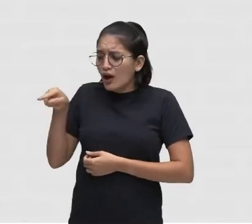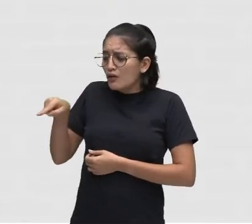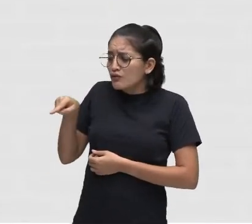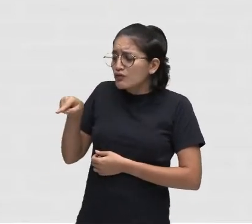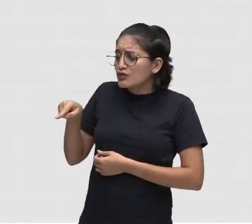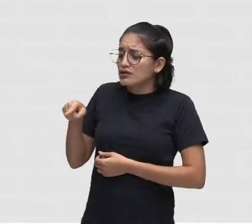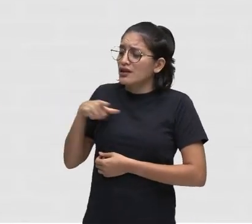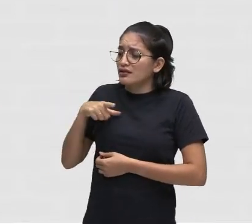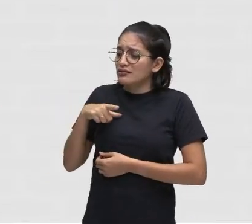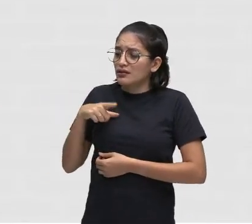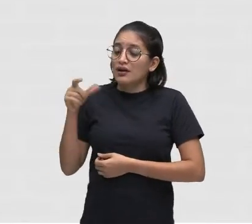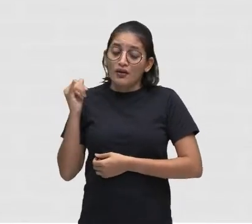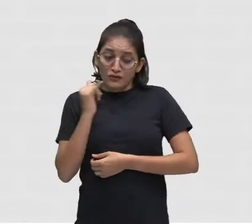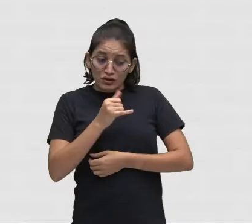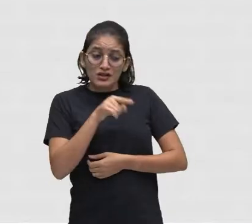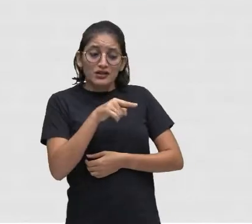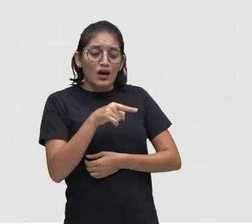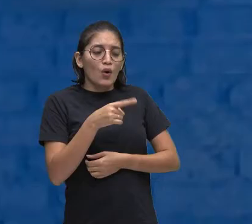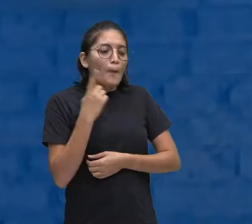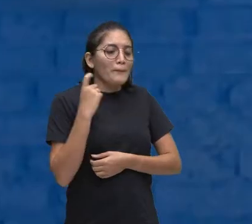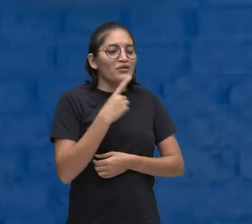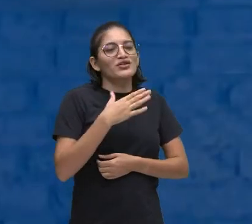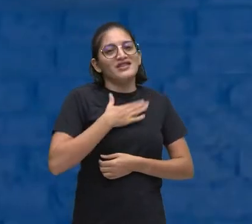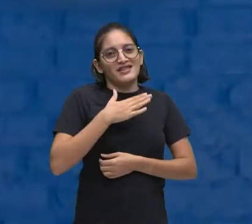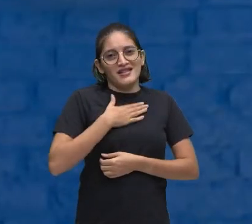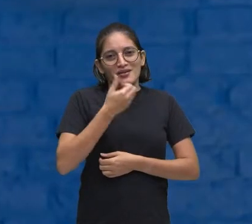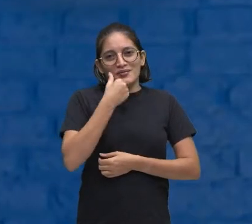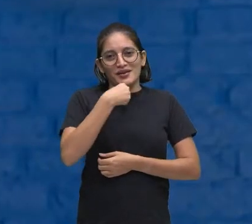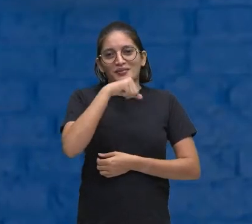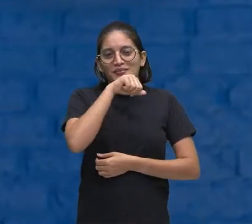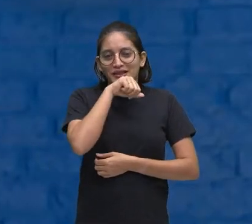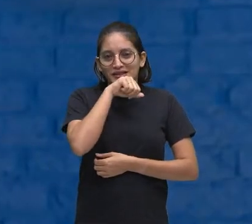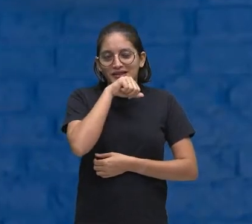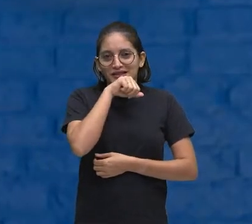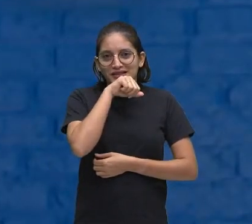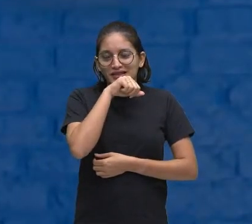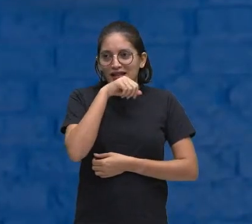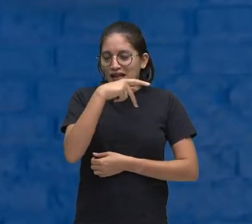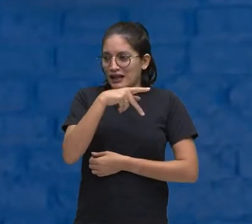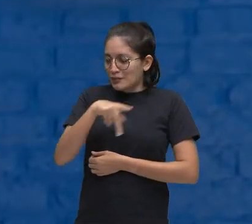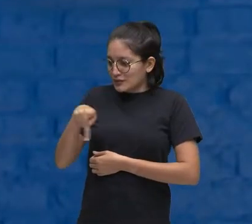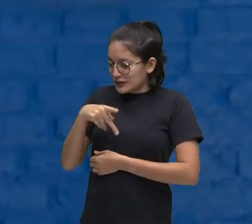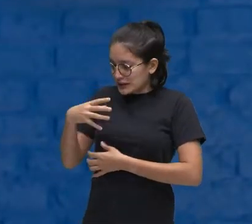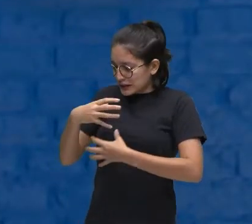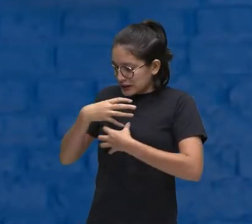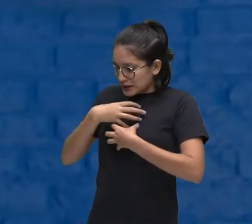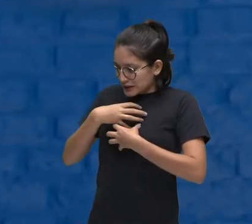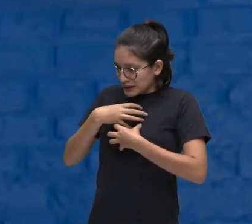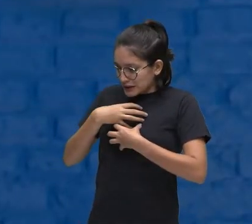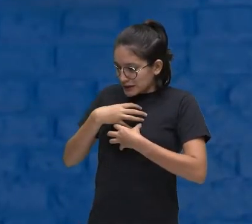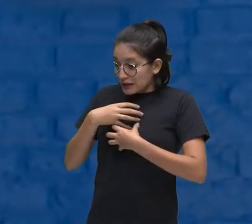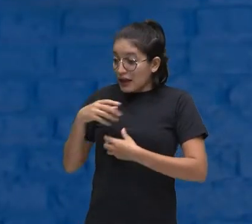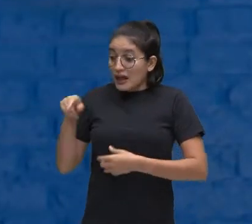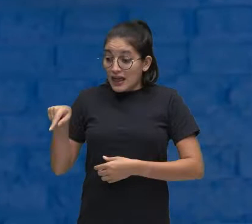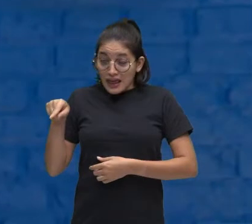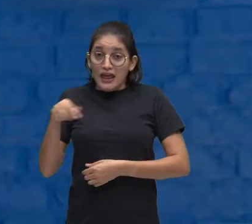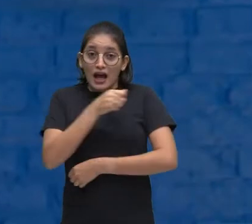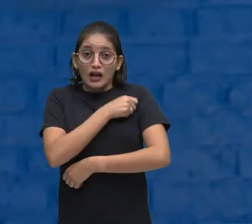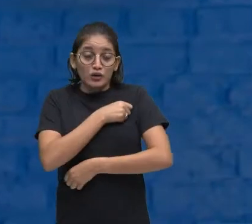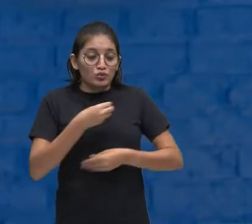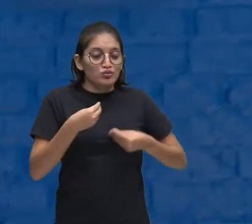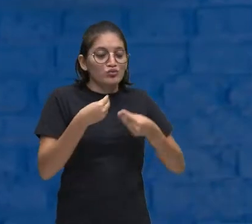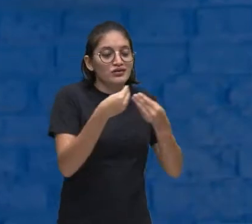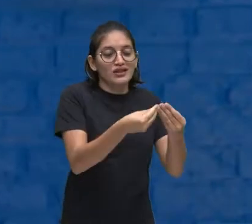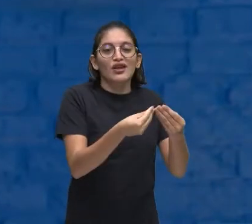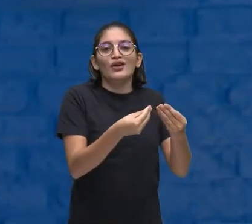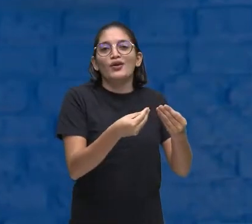minha mãe. Olha só essa surpresa. O Ricardo deu o que era mais de valoroso para ele, a